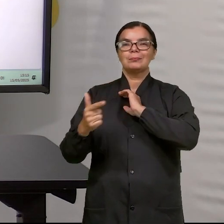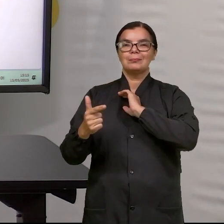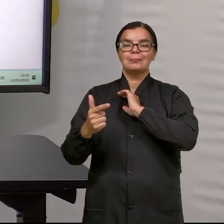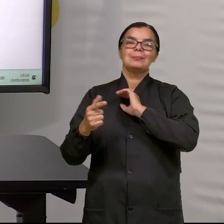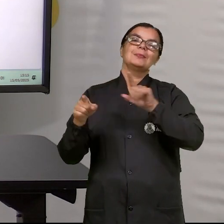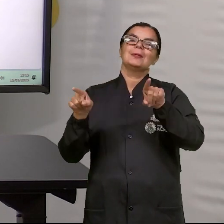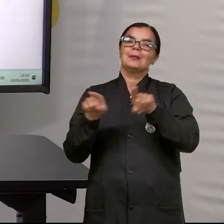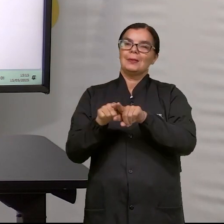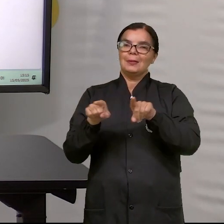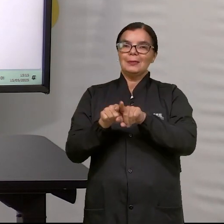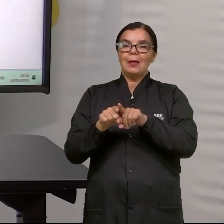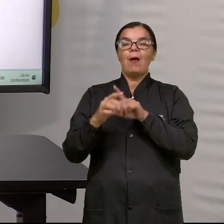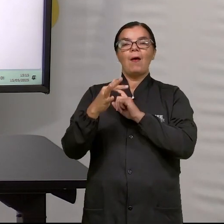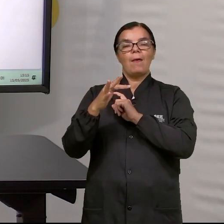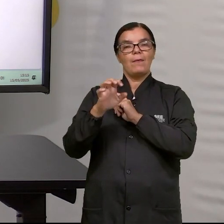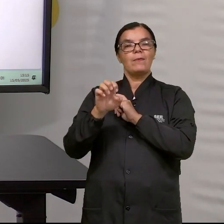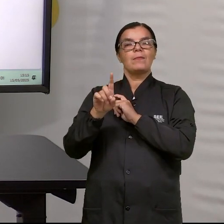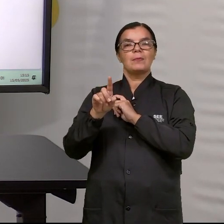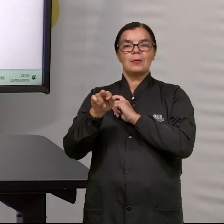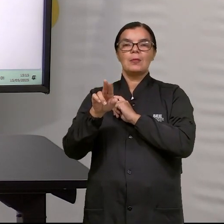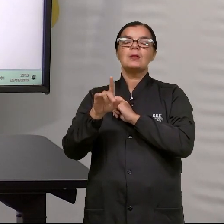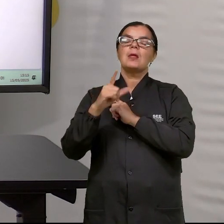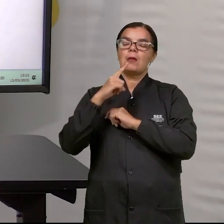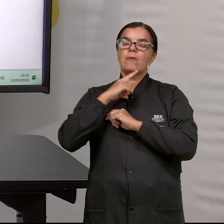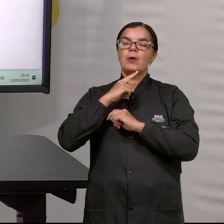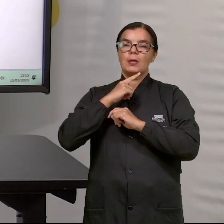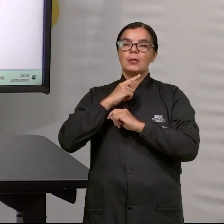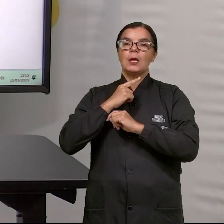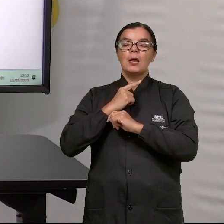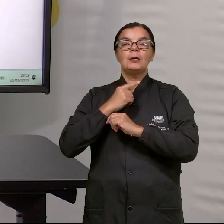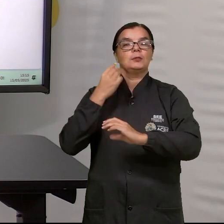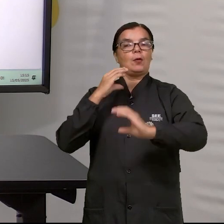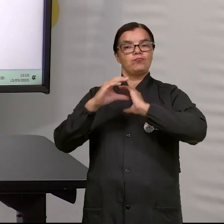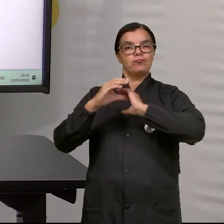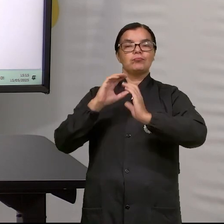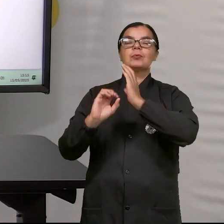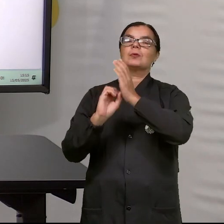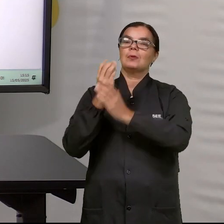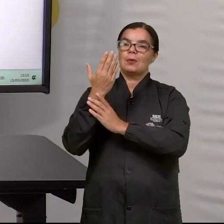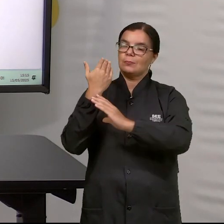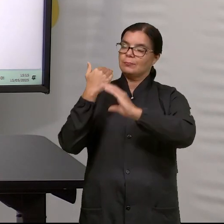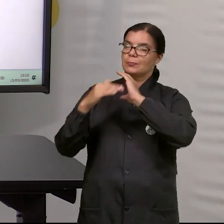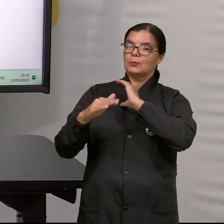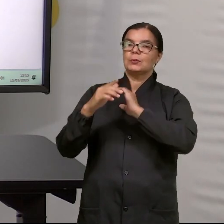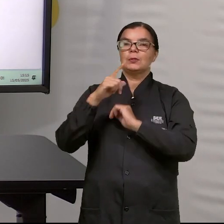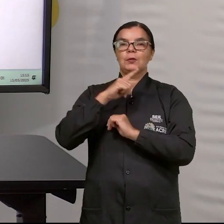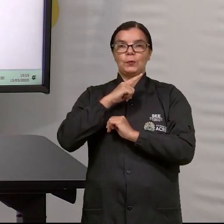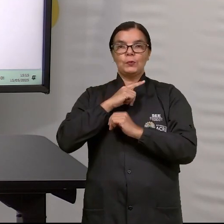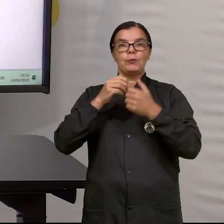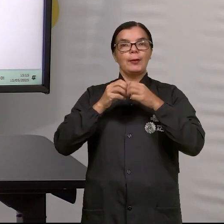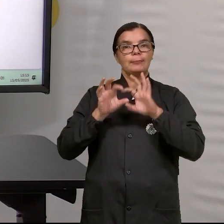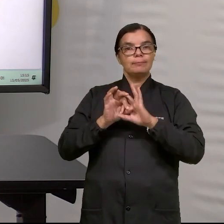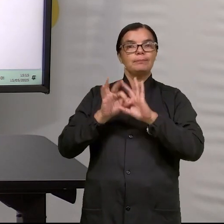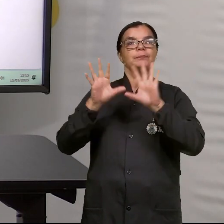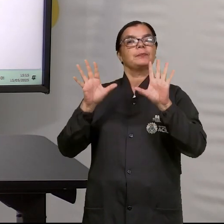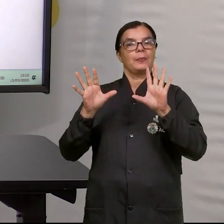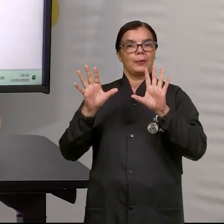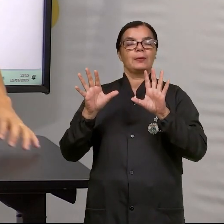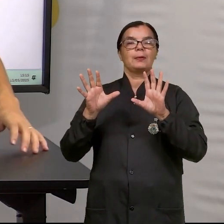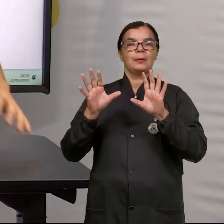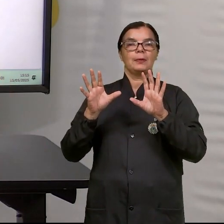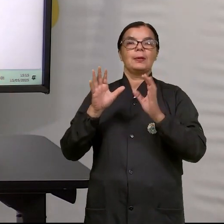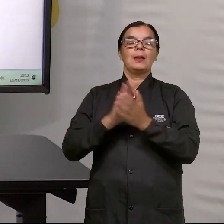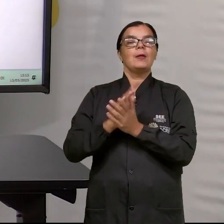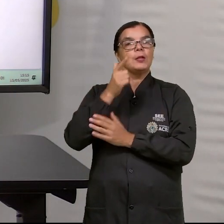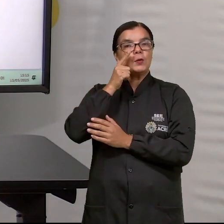SEI Federação é o que vai fazer essa comunicação acontecer. E aí, quando nós tivermos essa ferramenta funcionando,